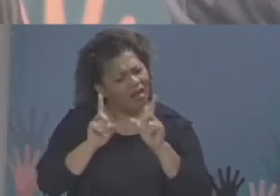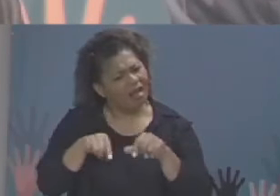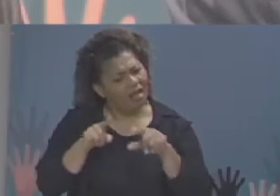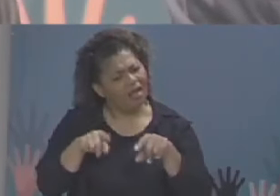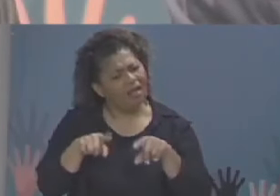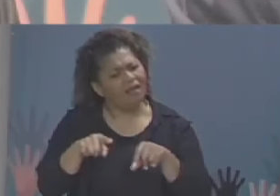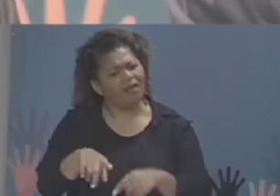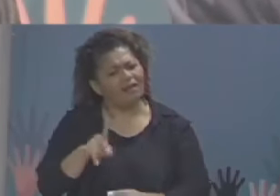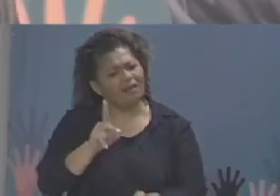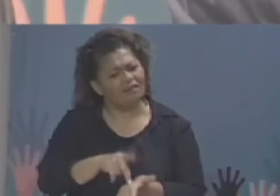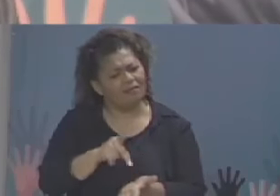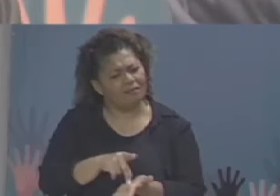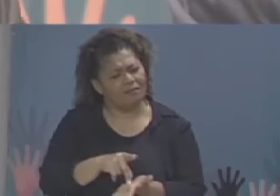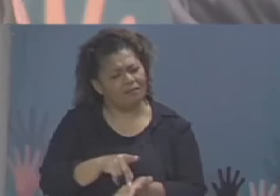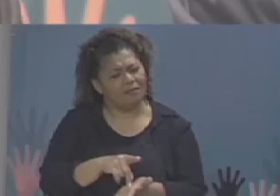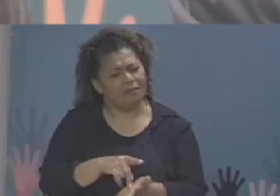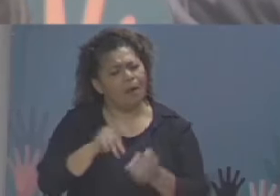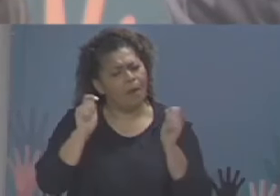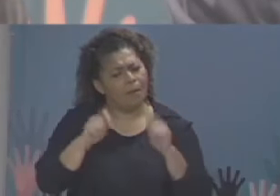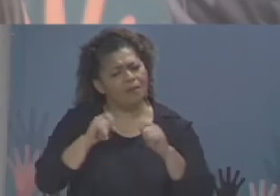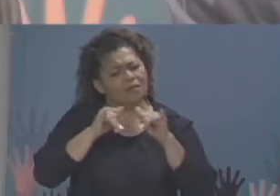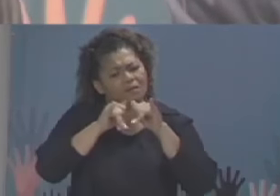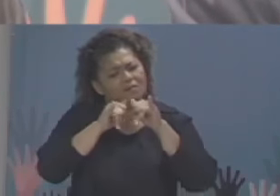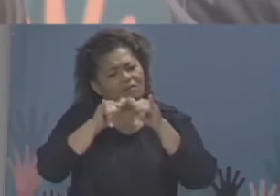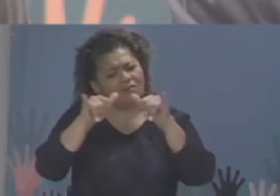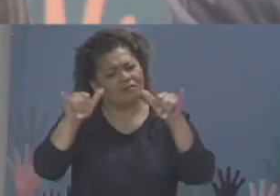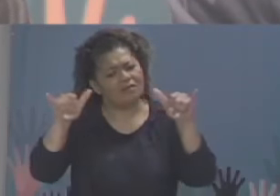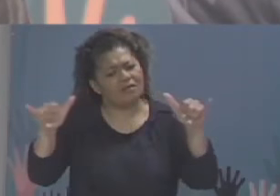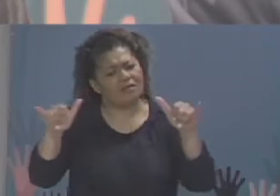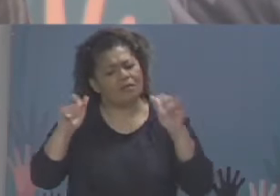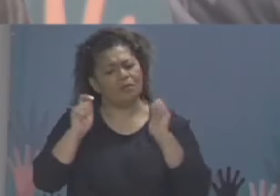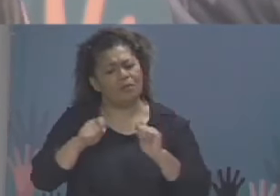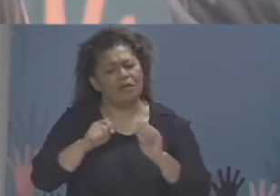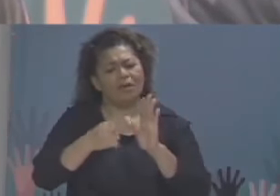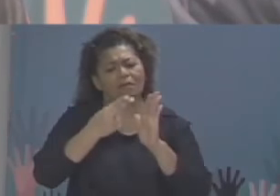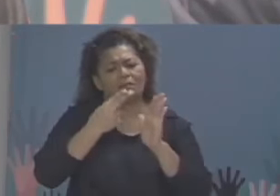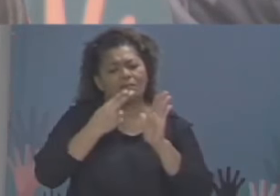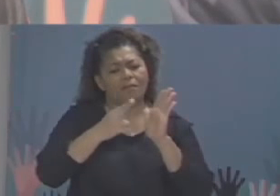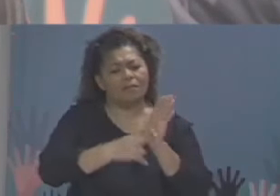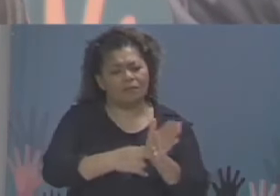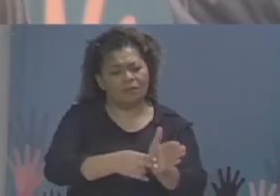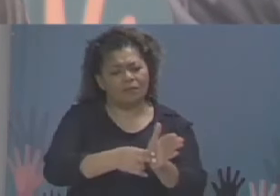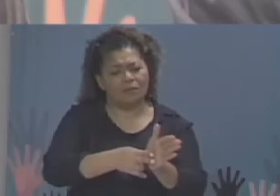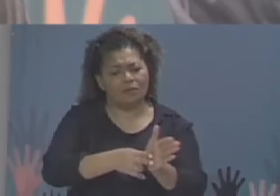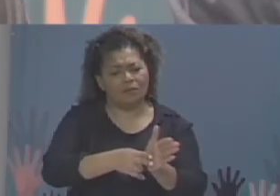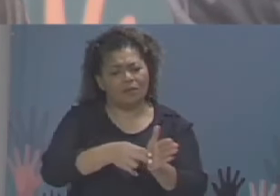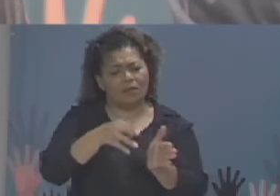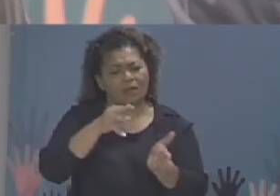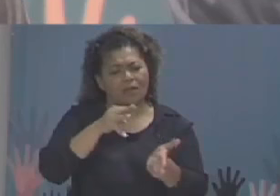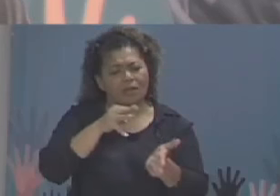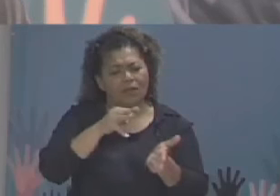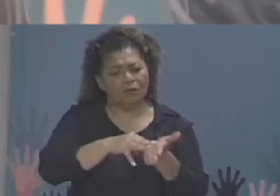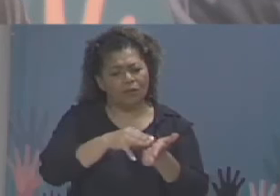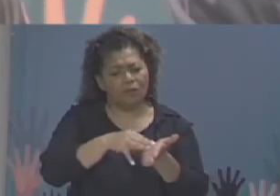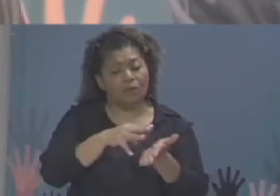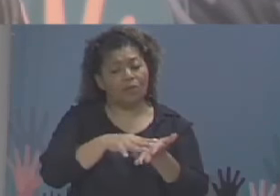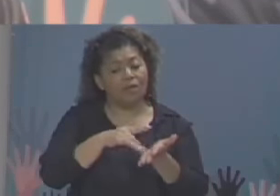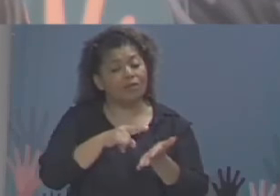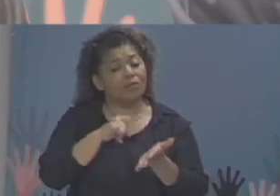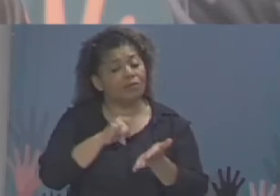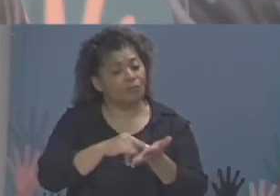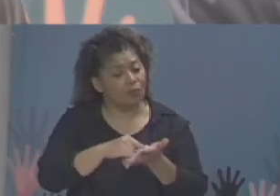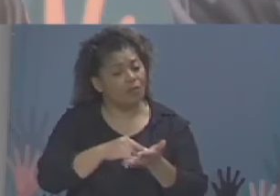materialismo histórico. E isso pode ser divulgado porque isso é documento público. Todas as minhas afirmações de que o seu grupo